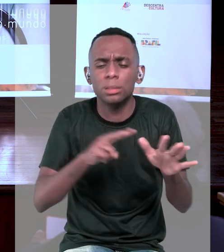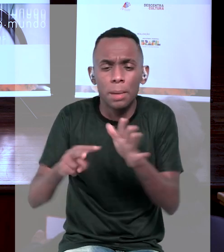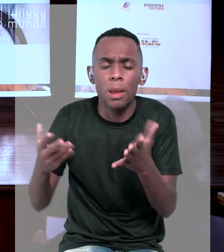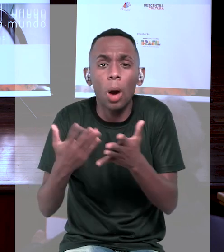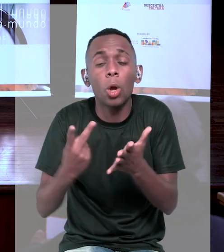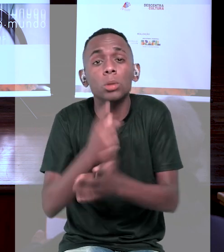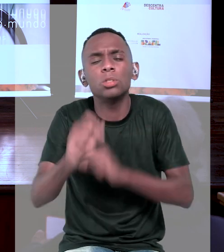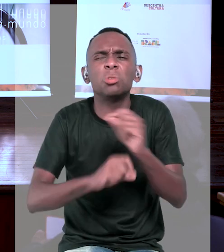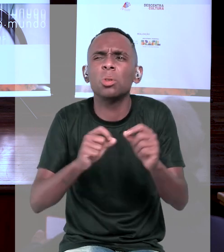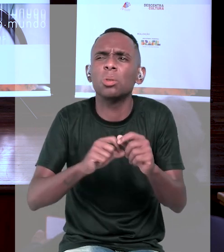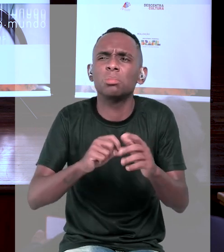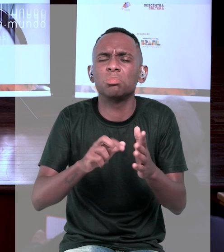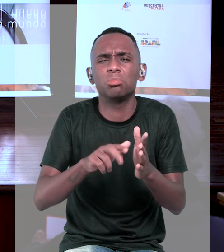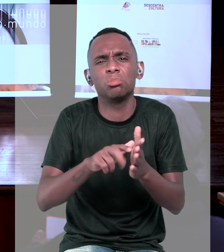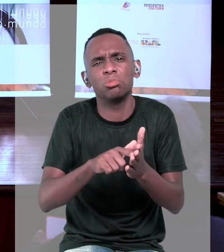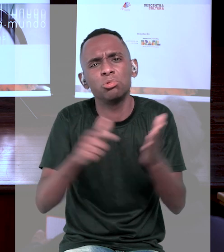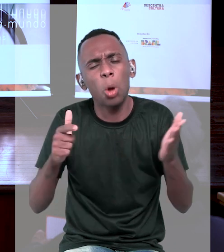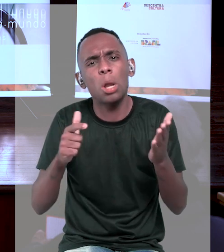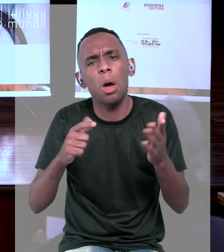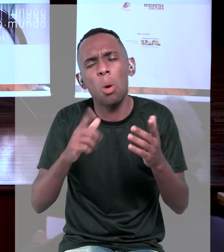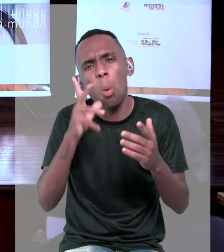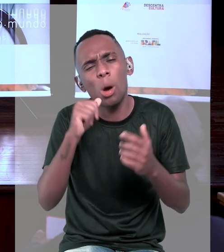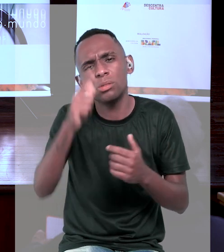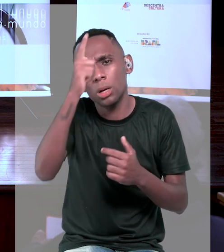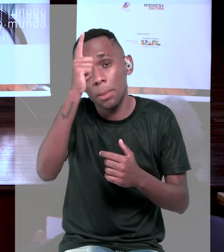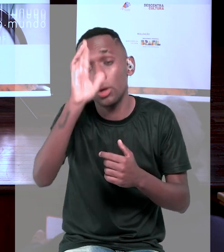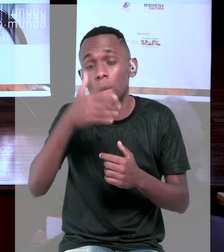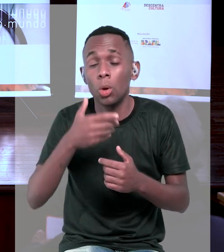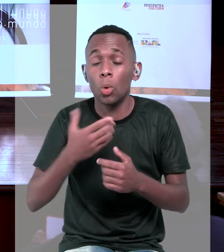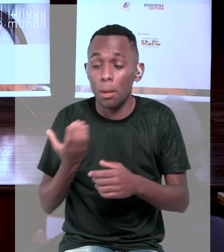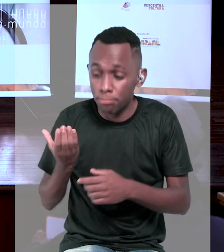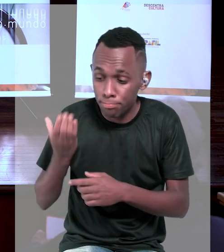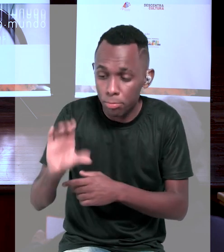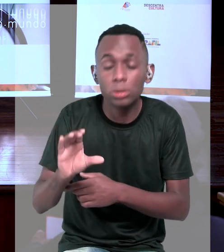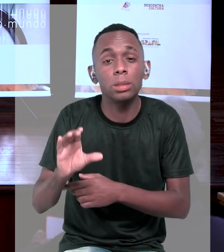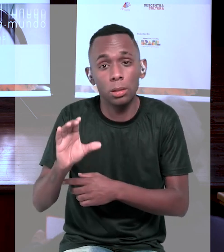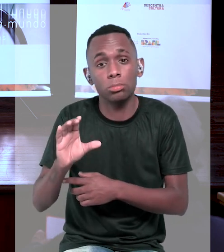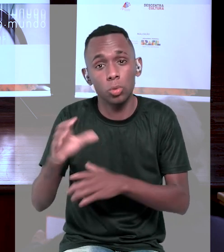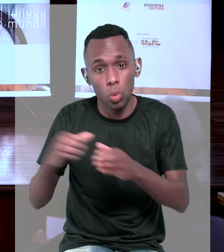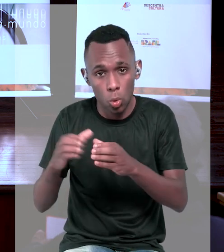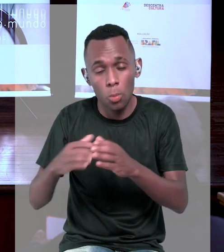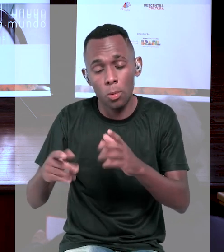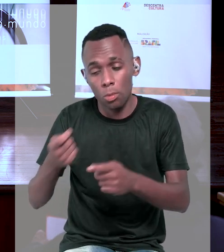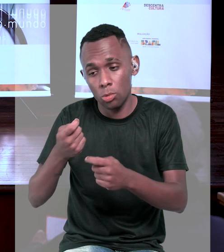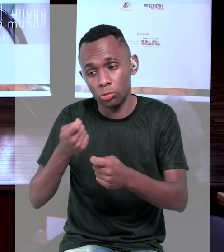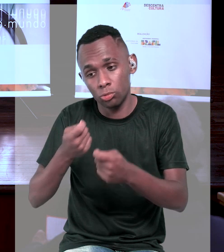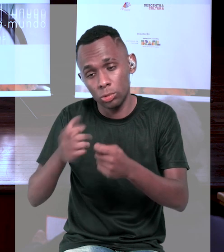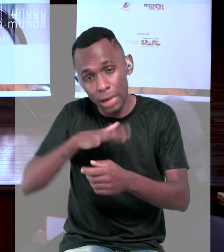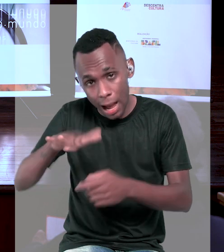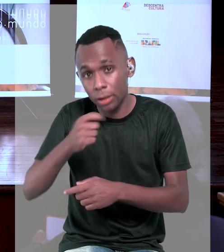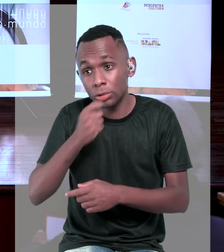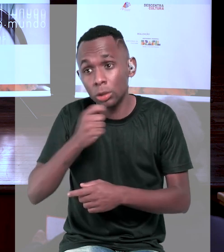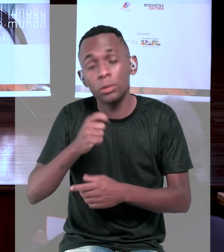alemão, eu até compartilhei com o meu grupo de pesquisa sobre jornalismo, que tirou o emprego de 200